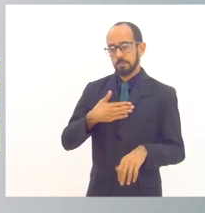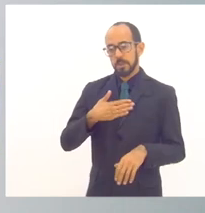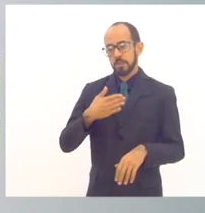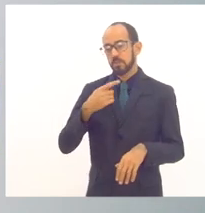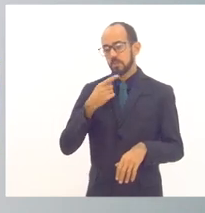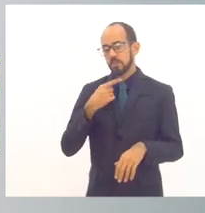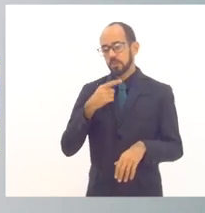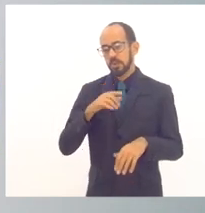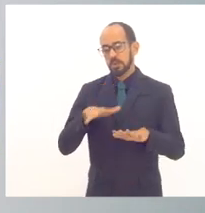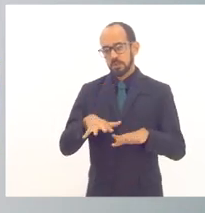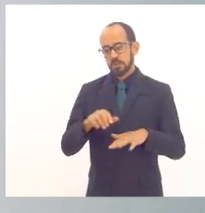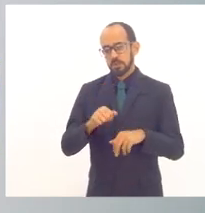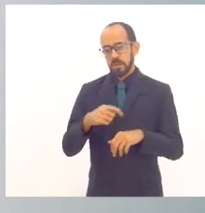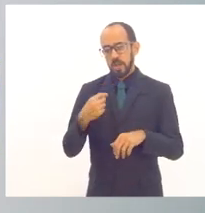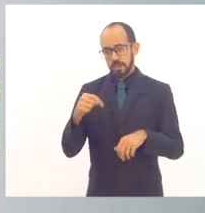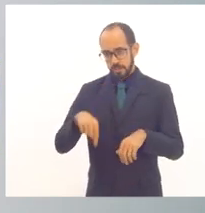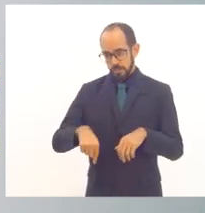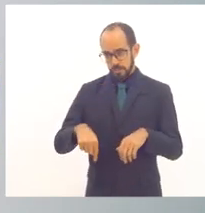aqui bom. Nós temos, mestre,